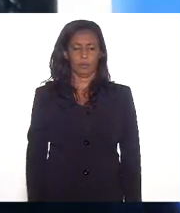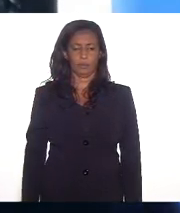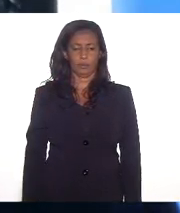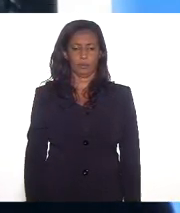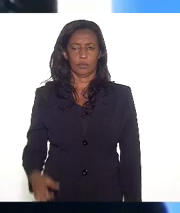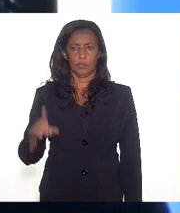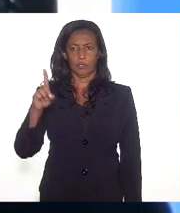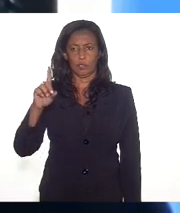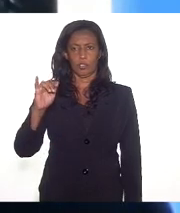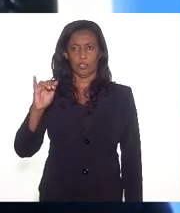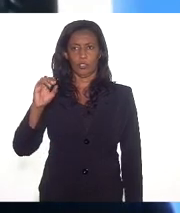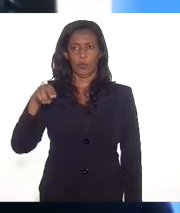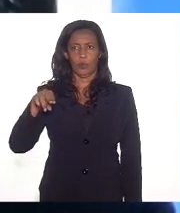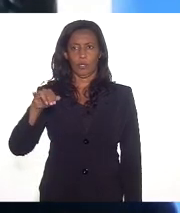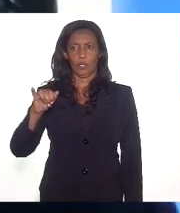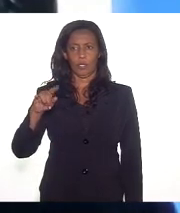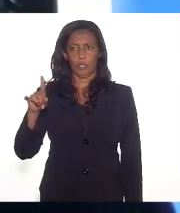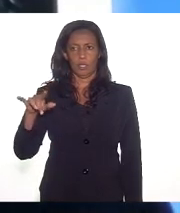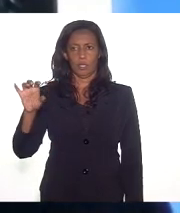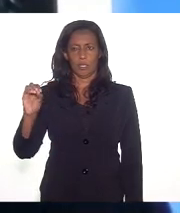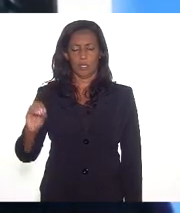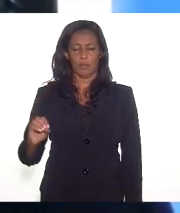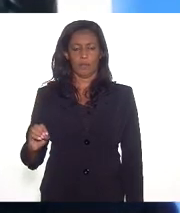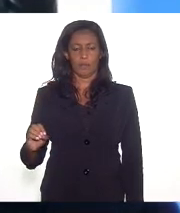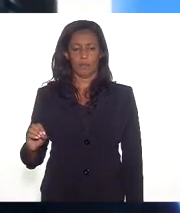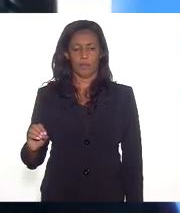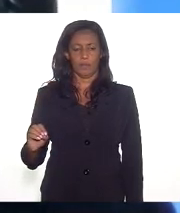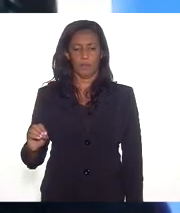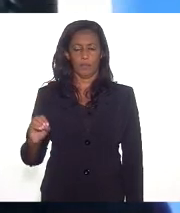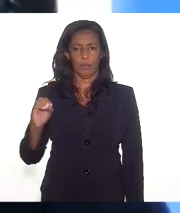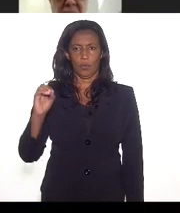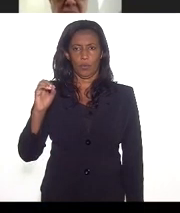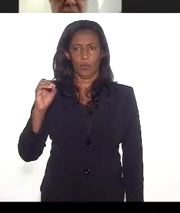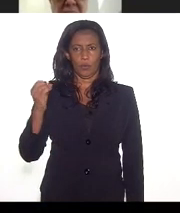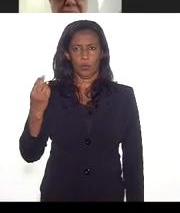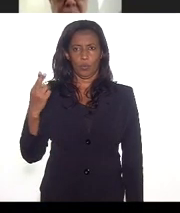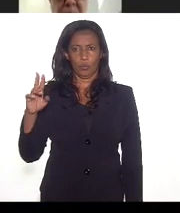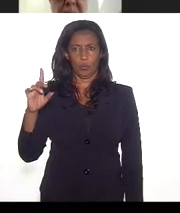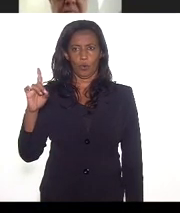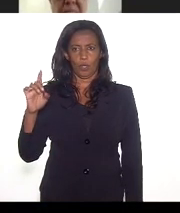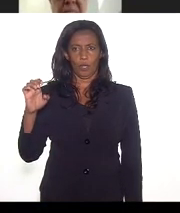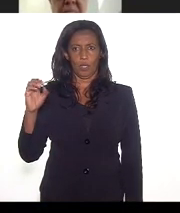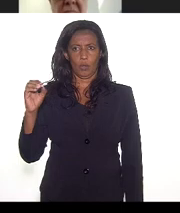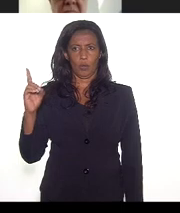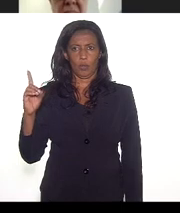Deputado Dionísio Lins. Deputado Doutor Deodalto.